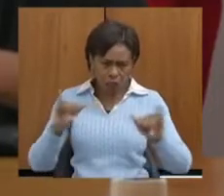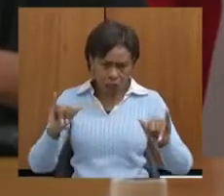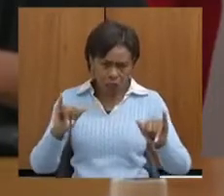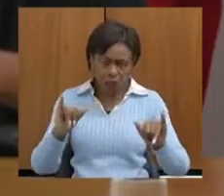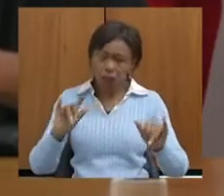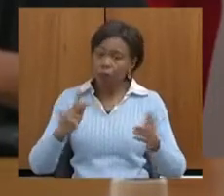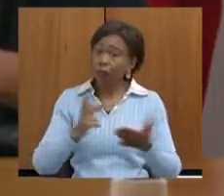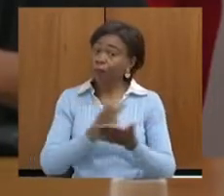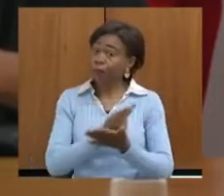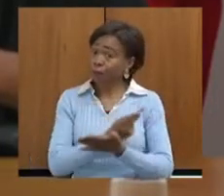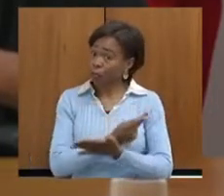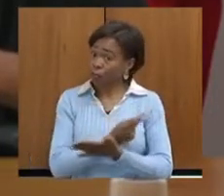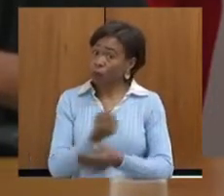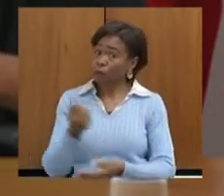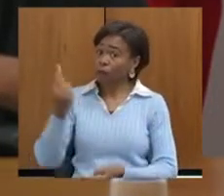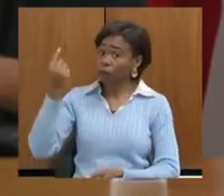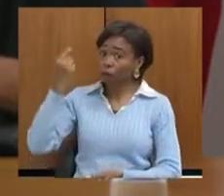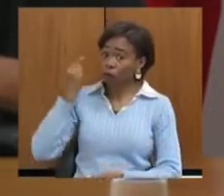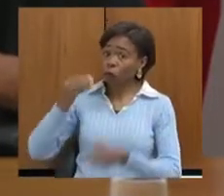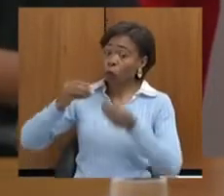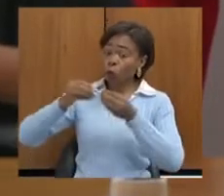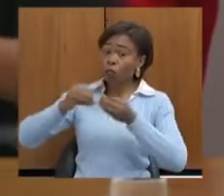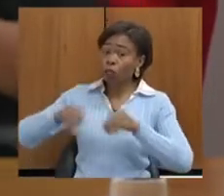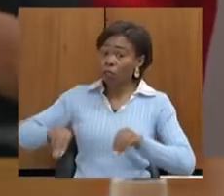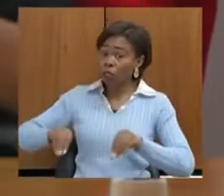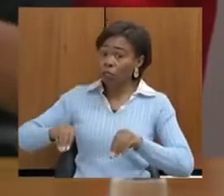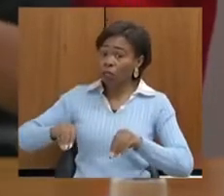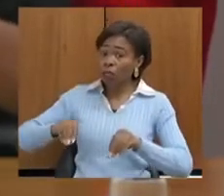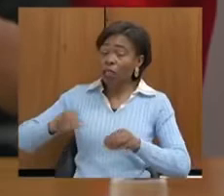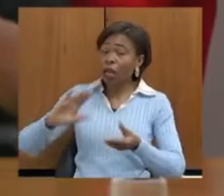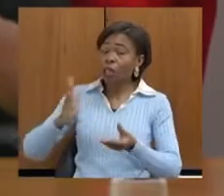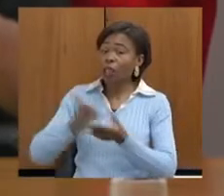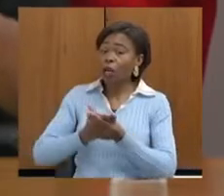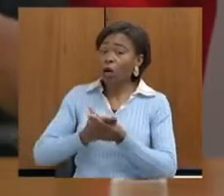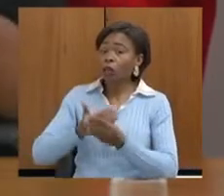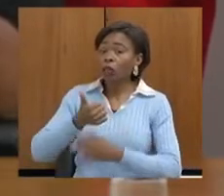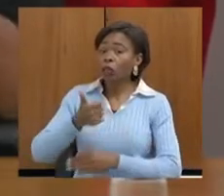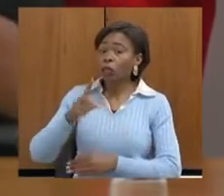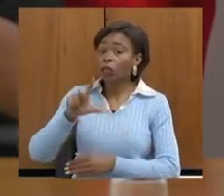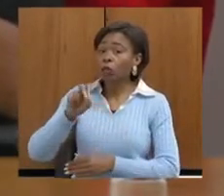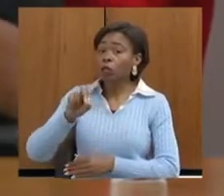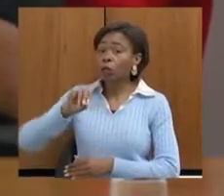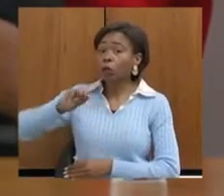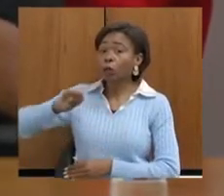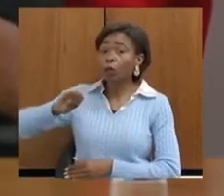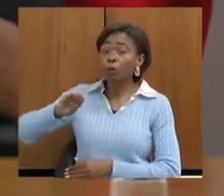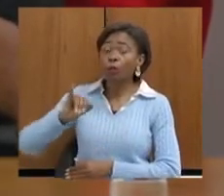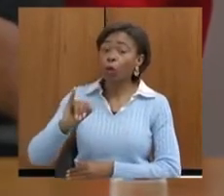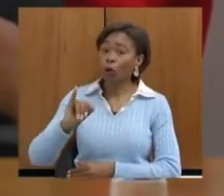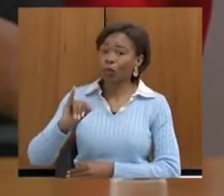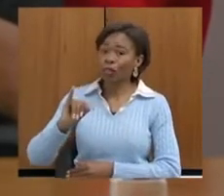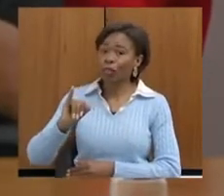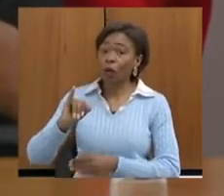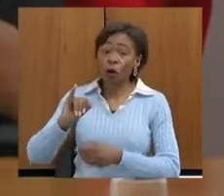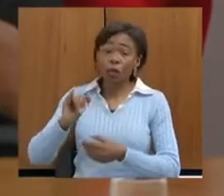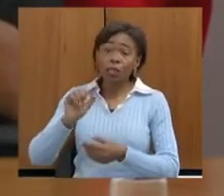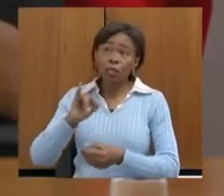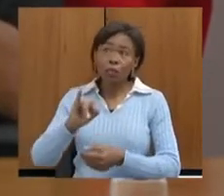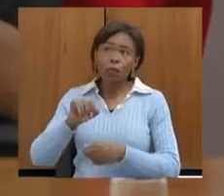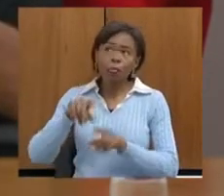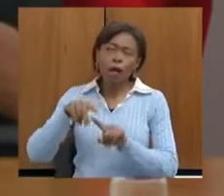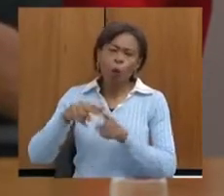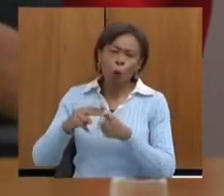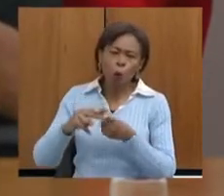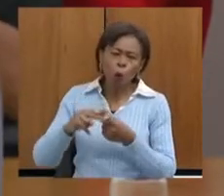prejuízo que ação Inicial falava-se 150 bilhões que se corrigidos pelo dólar hoje daria mais de 200 bilhões